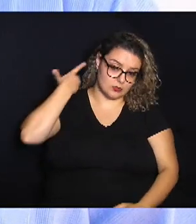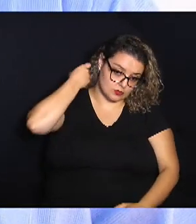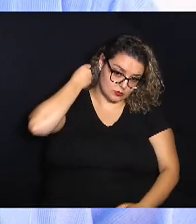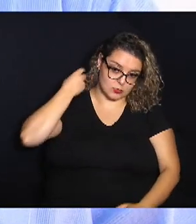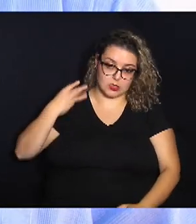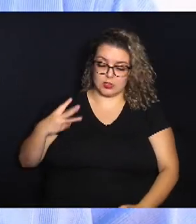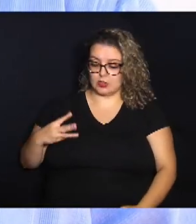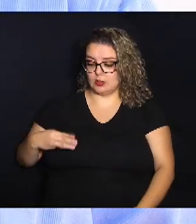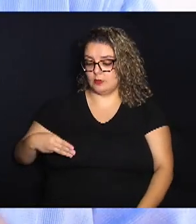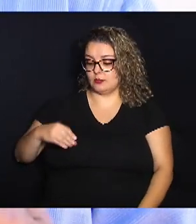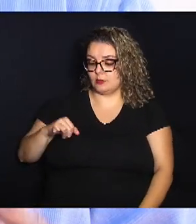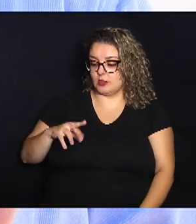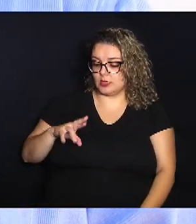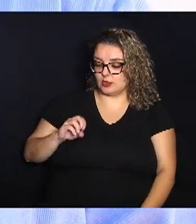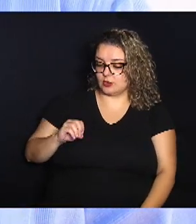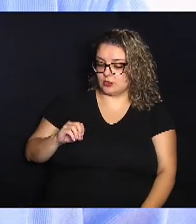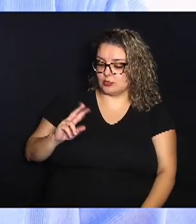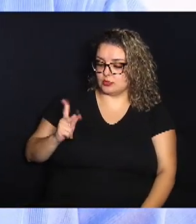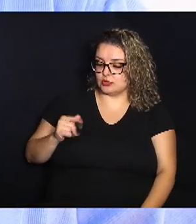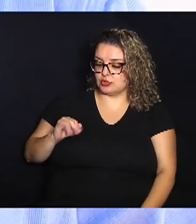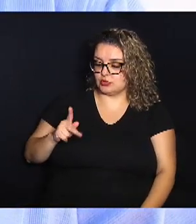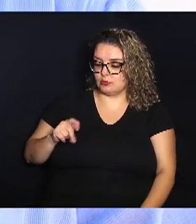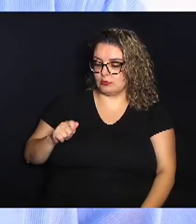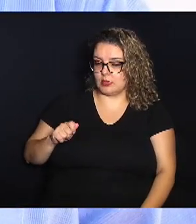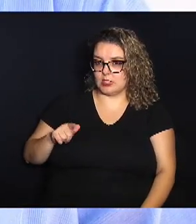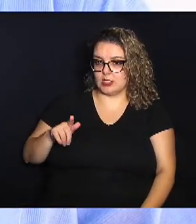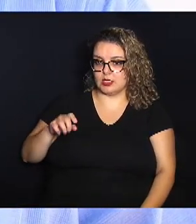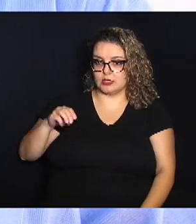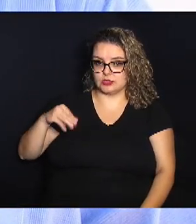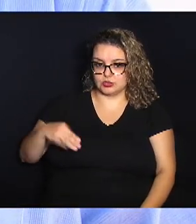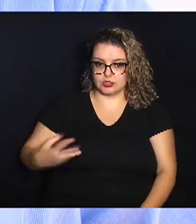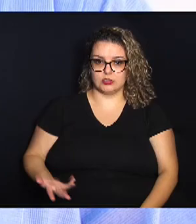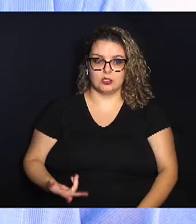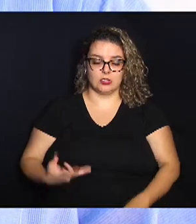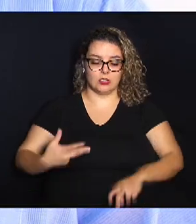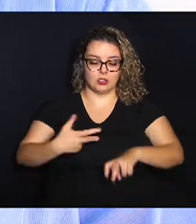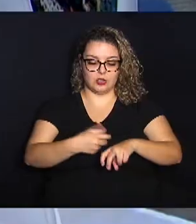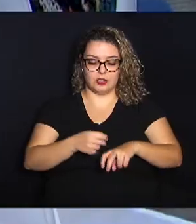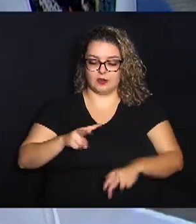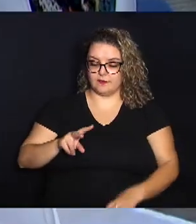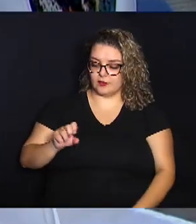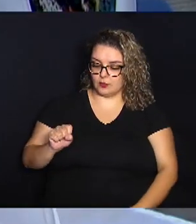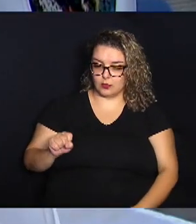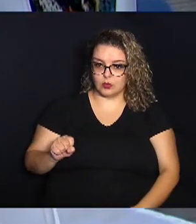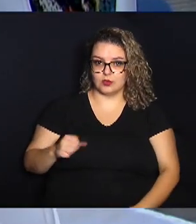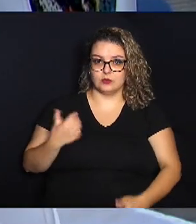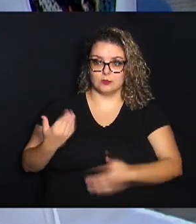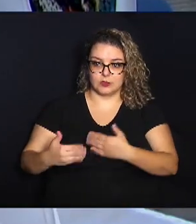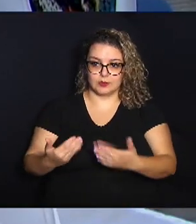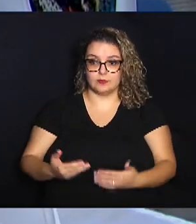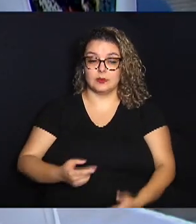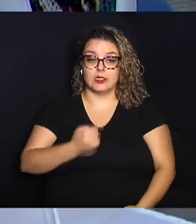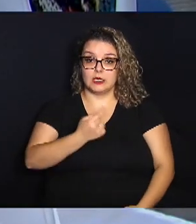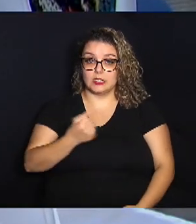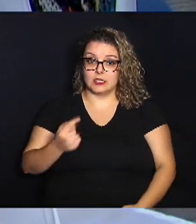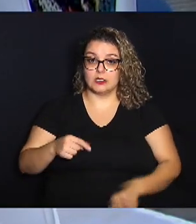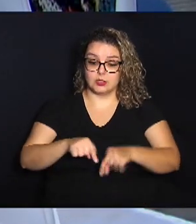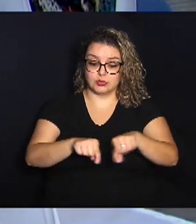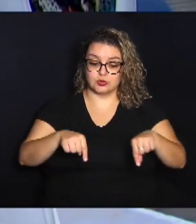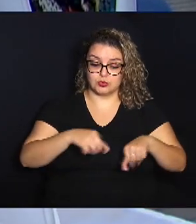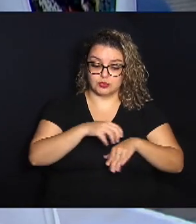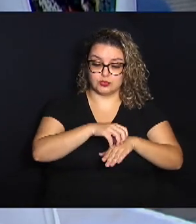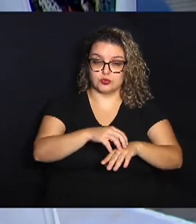ele também, o cachorro recebe a vacina, que é a V8, tá? E passa por esse procedimento. Cada consultório realiza cerca